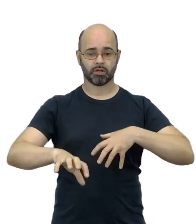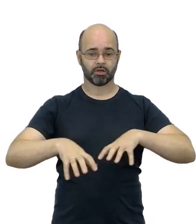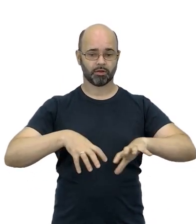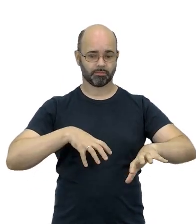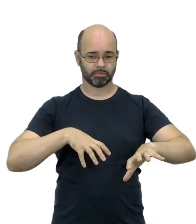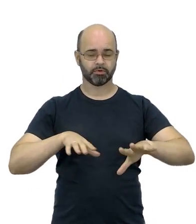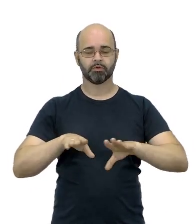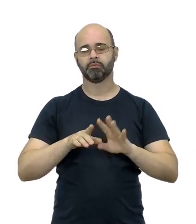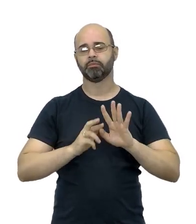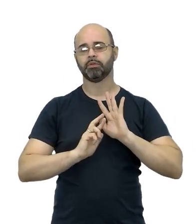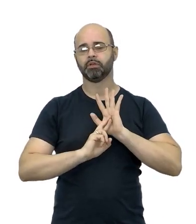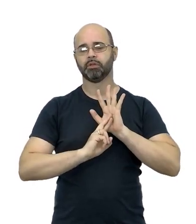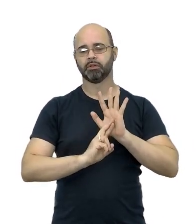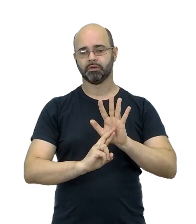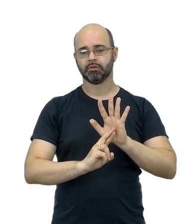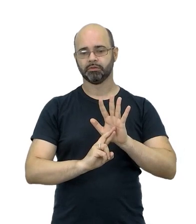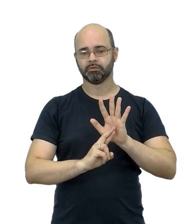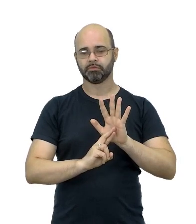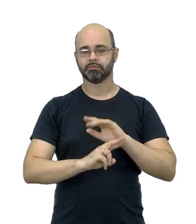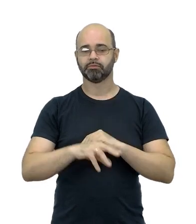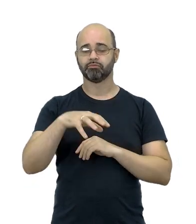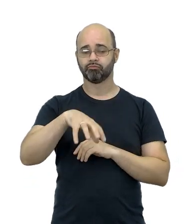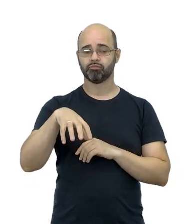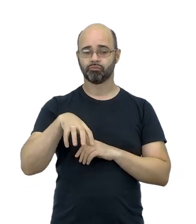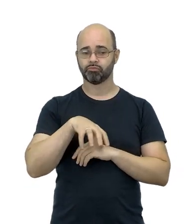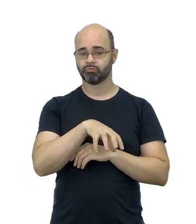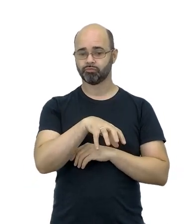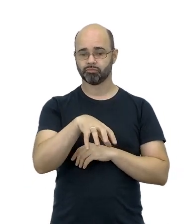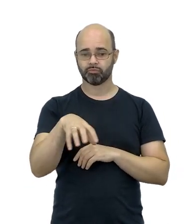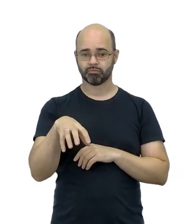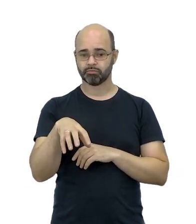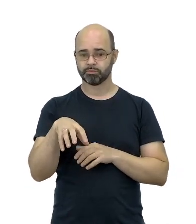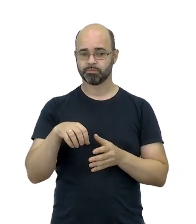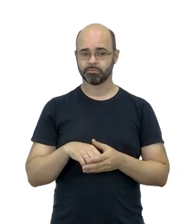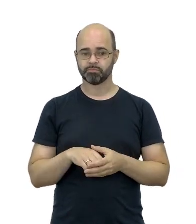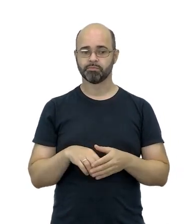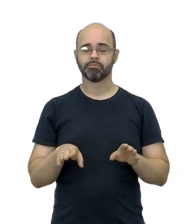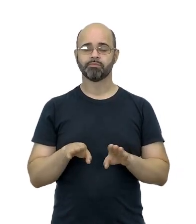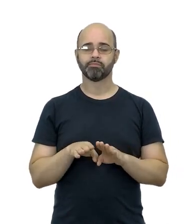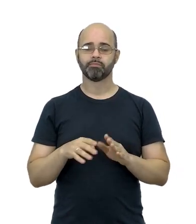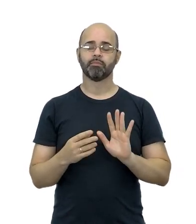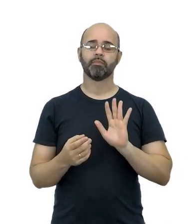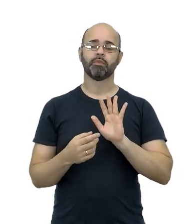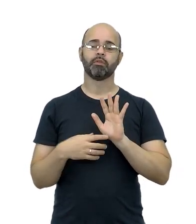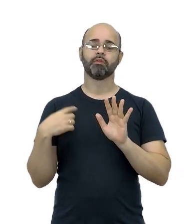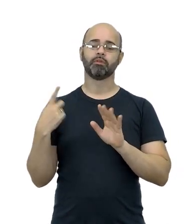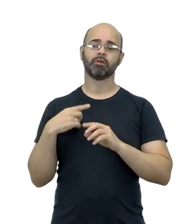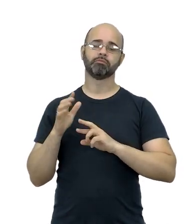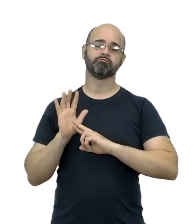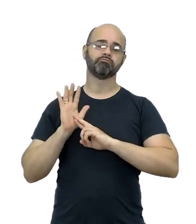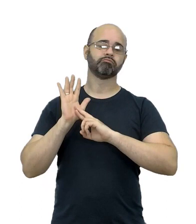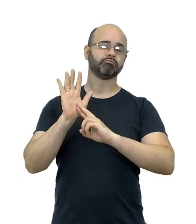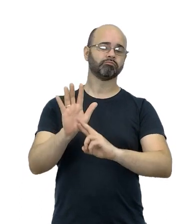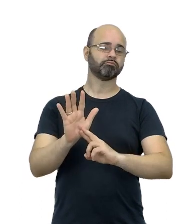pode fazer da localização e do deslocamento, tendo uma referência para a gente